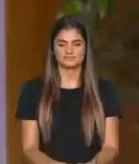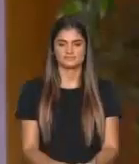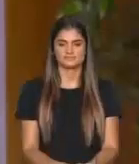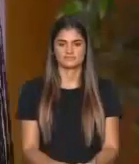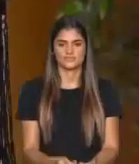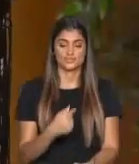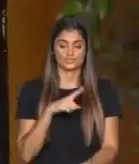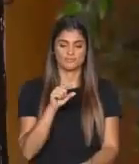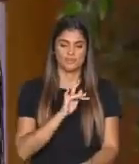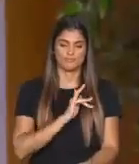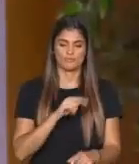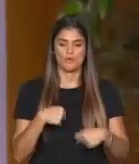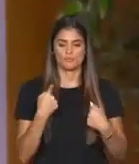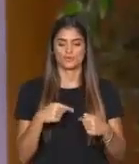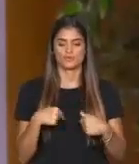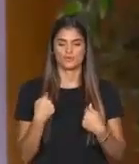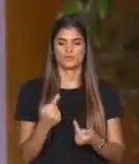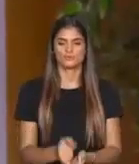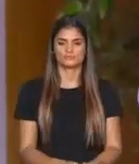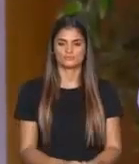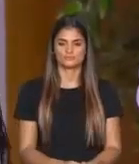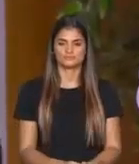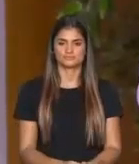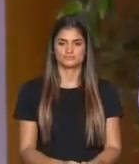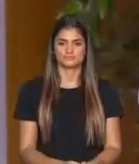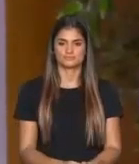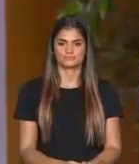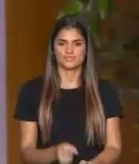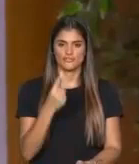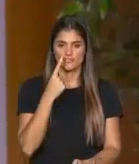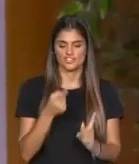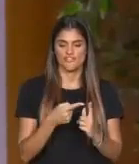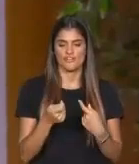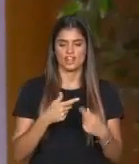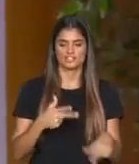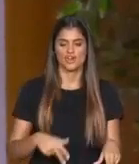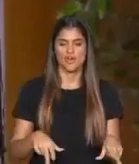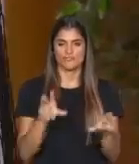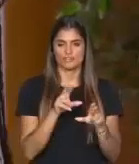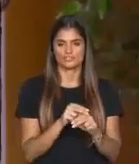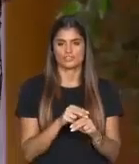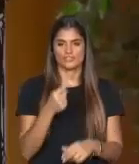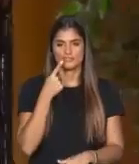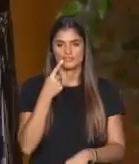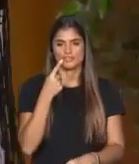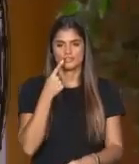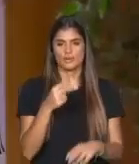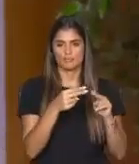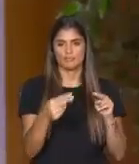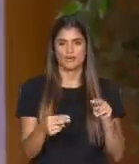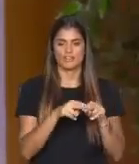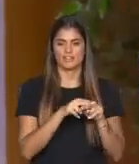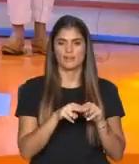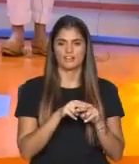Também tenho uma autoestima, pois viva as feiras novas e viva Ponte de